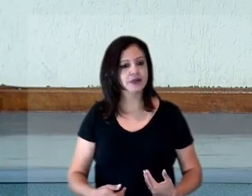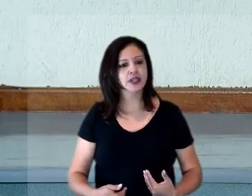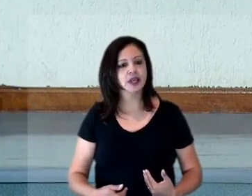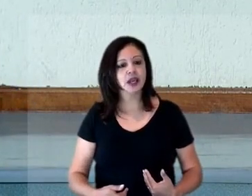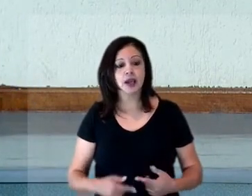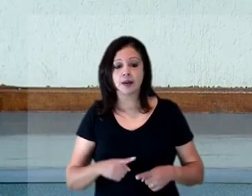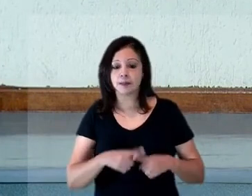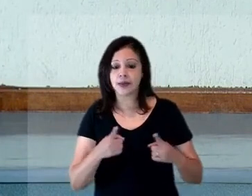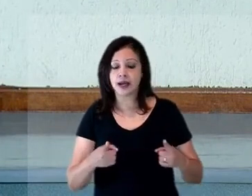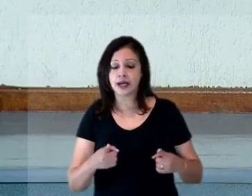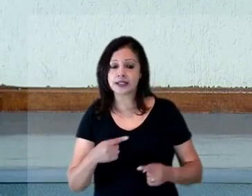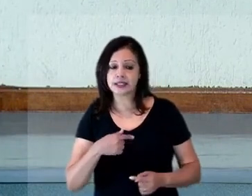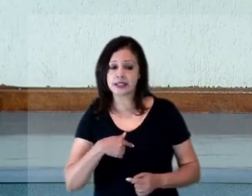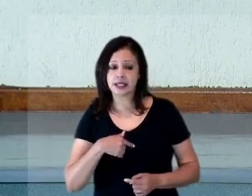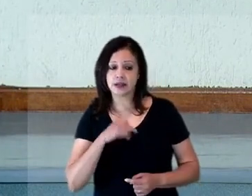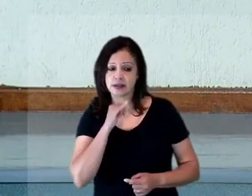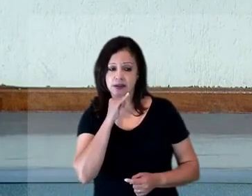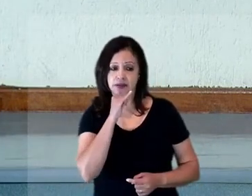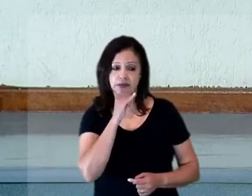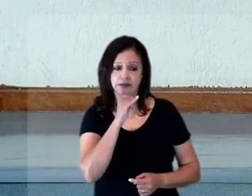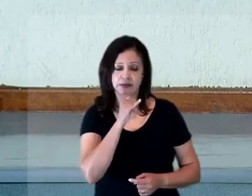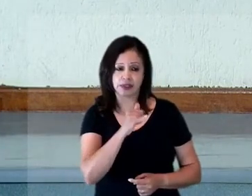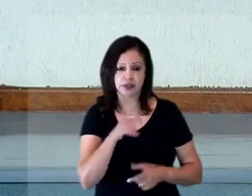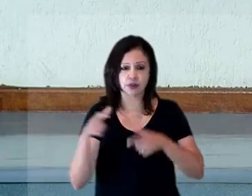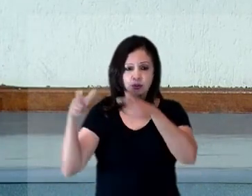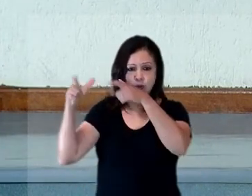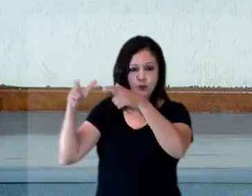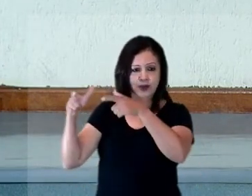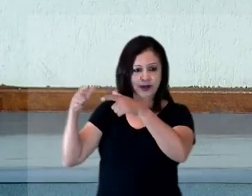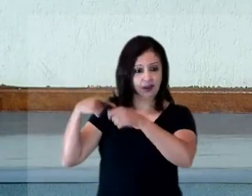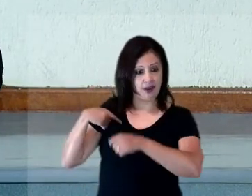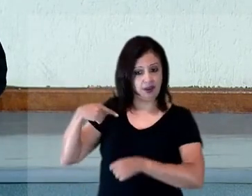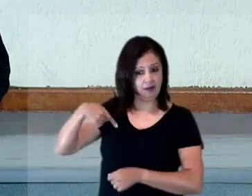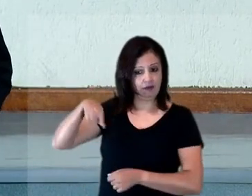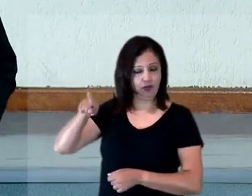agora lhes digo, para onde eu vou, vocês não podem ir.